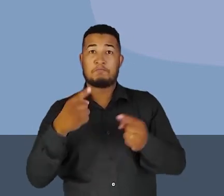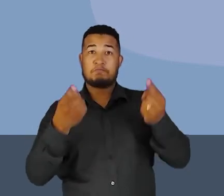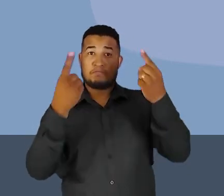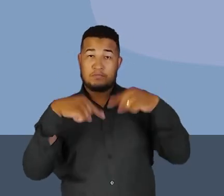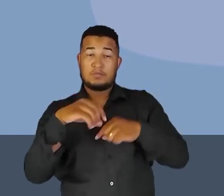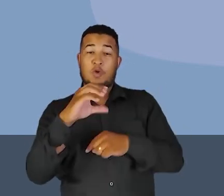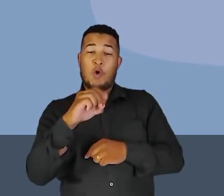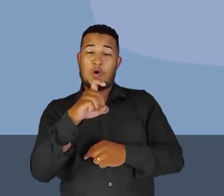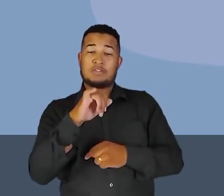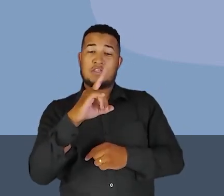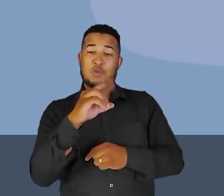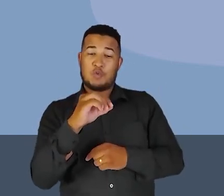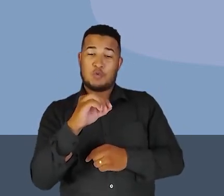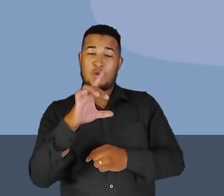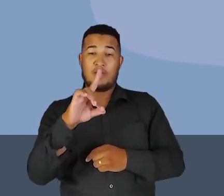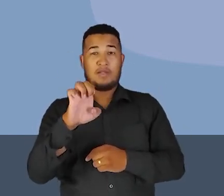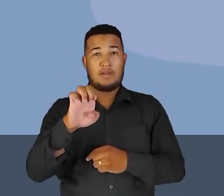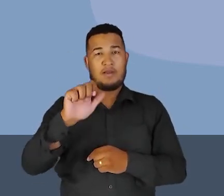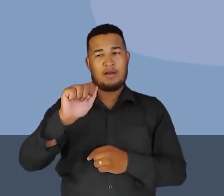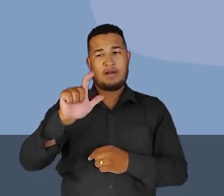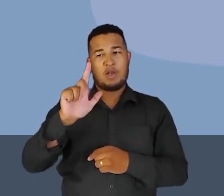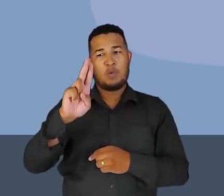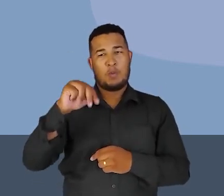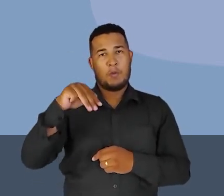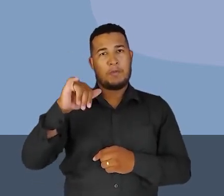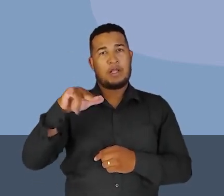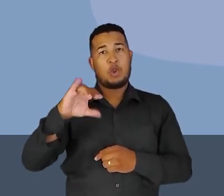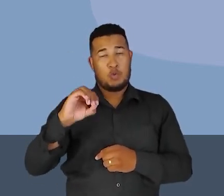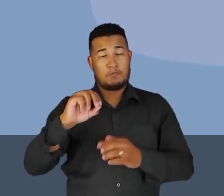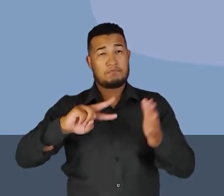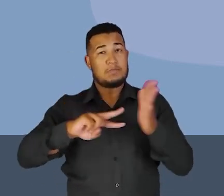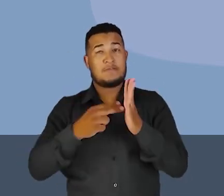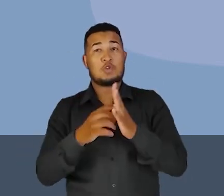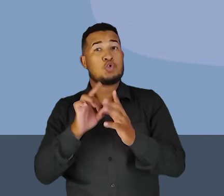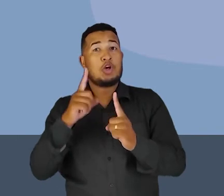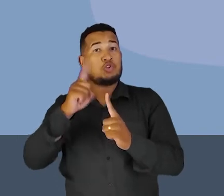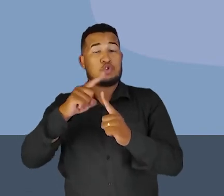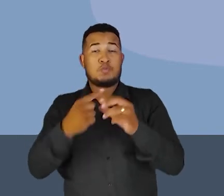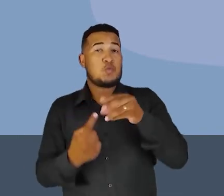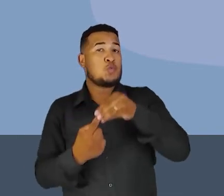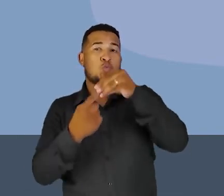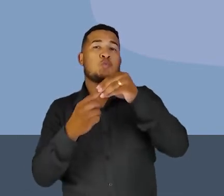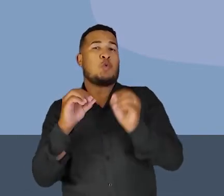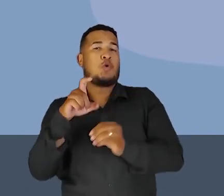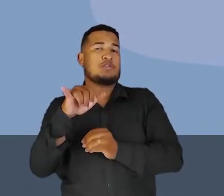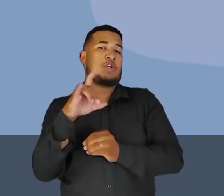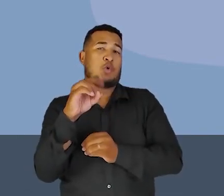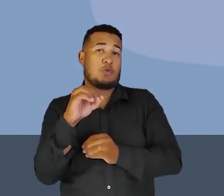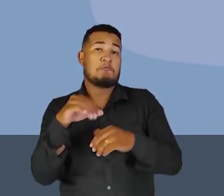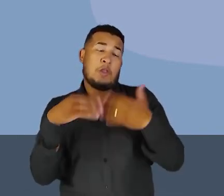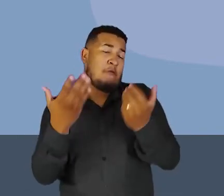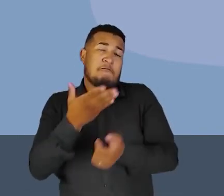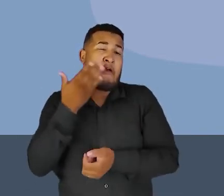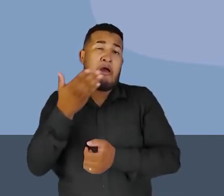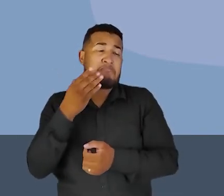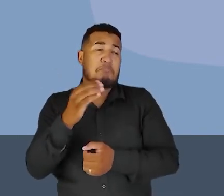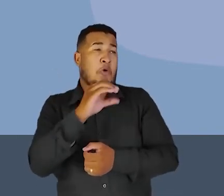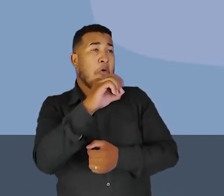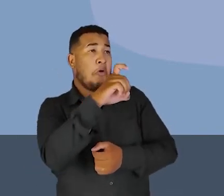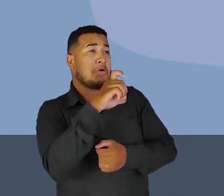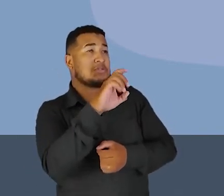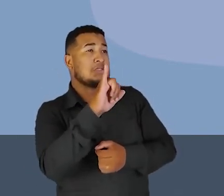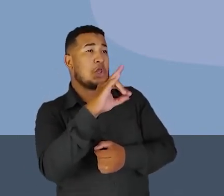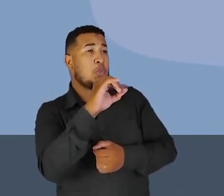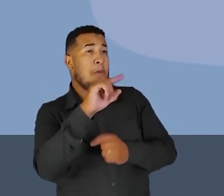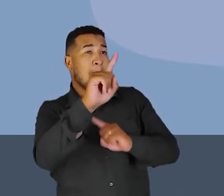o seguinte, esses elementos que eu tenho aí, eles formam apenas um tipo de óxido. Então, na hora de dar nome para eles, é muito fácil. Mas isso